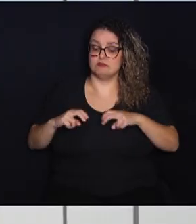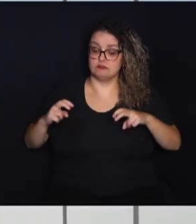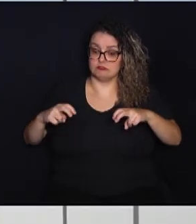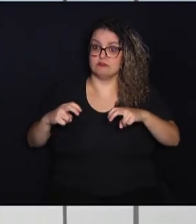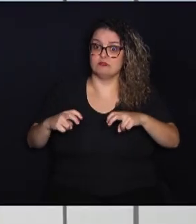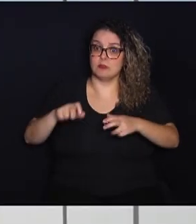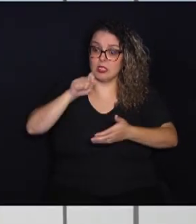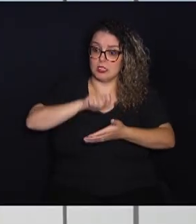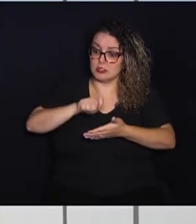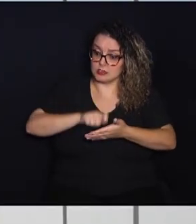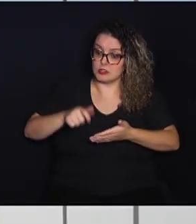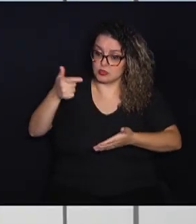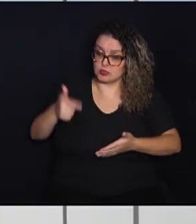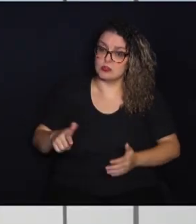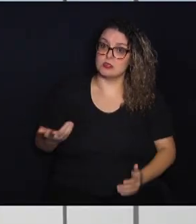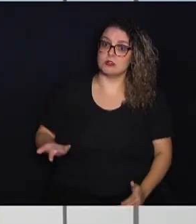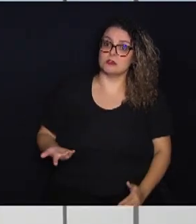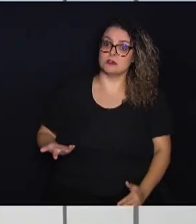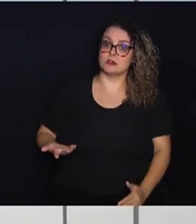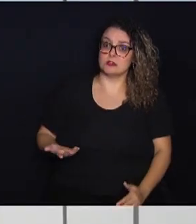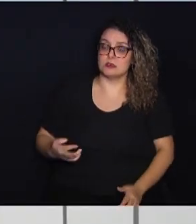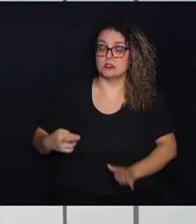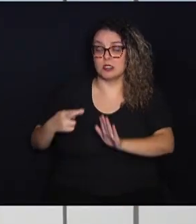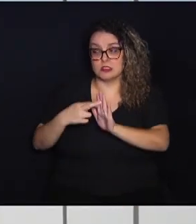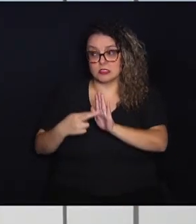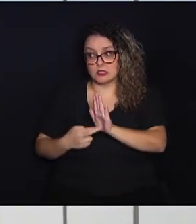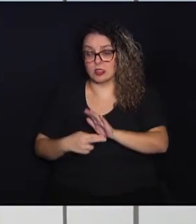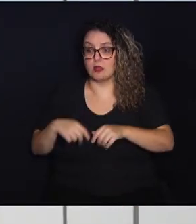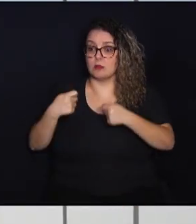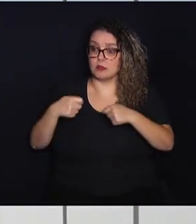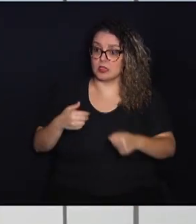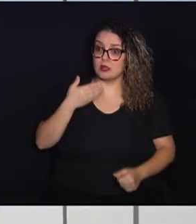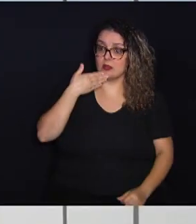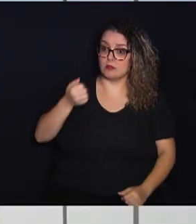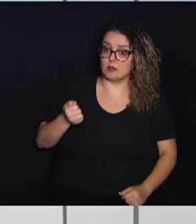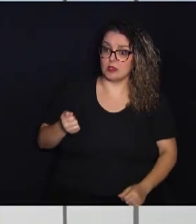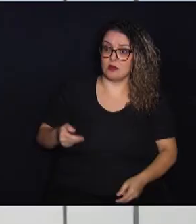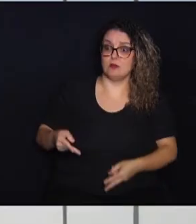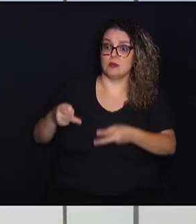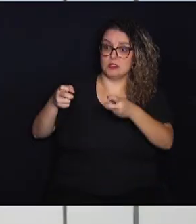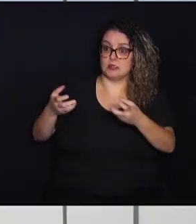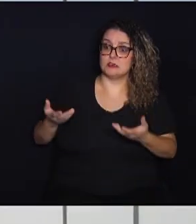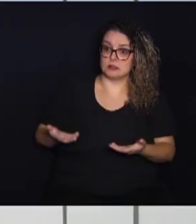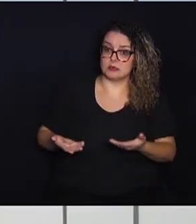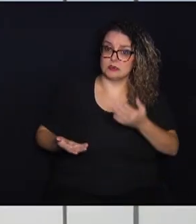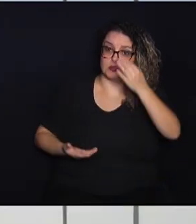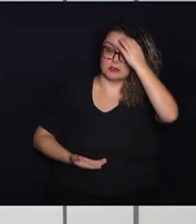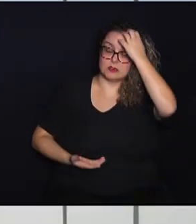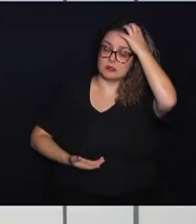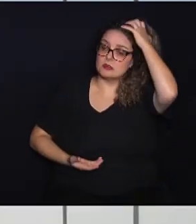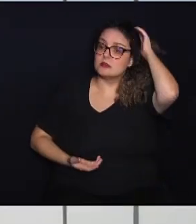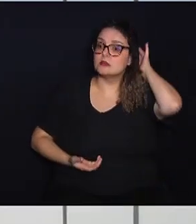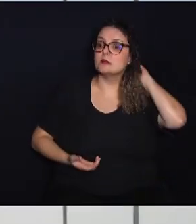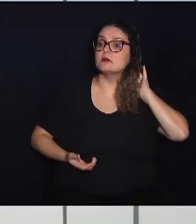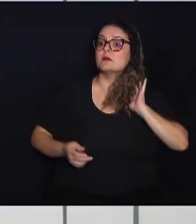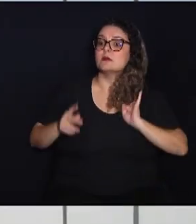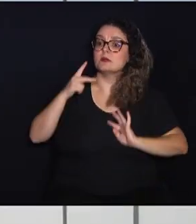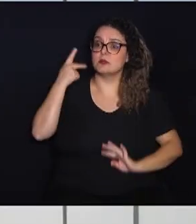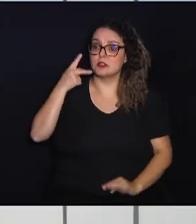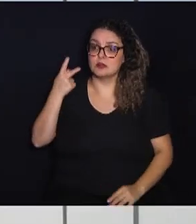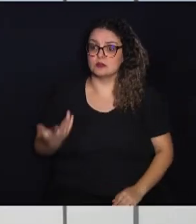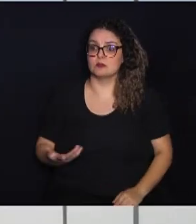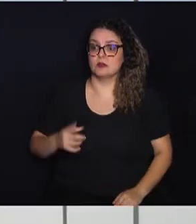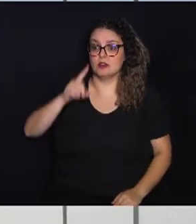redigir isso novamente. Essas regras precisam ser melhor olhadas. pelos políticos, pelos